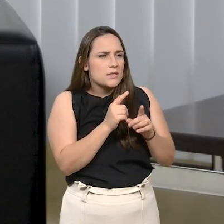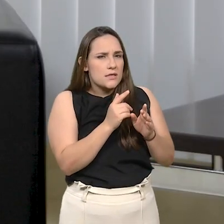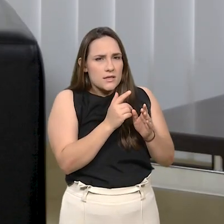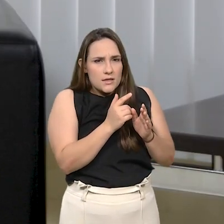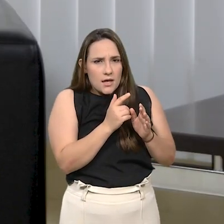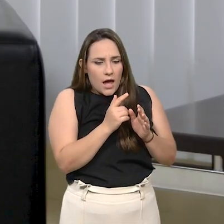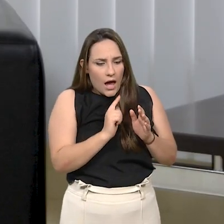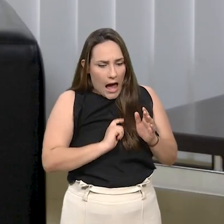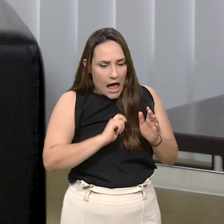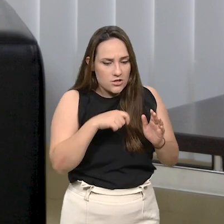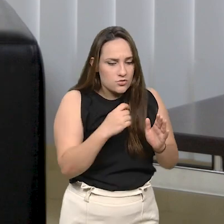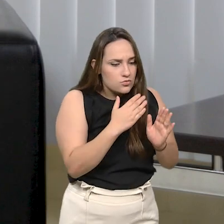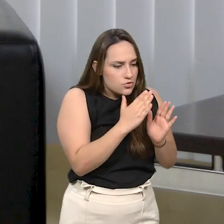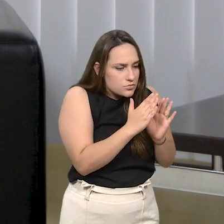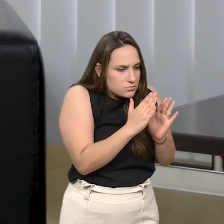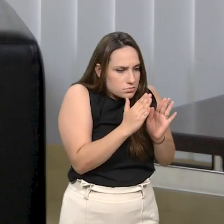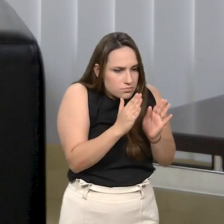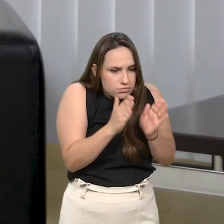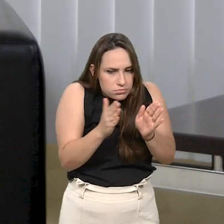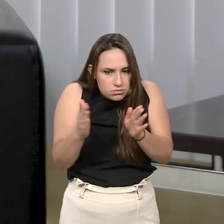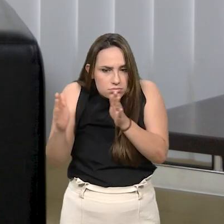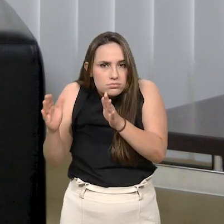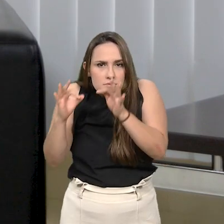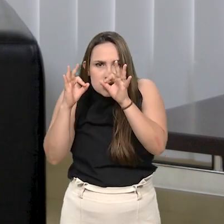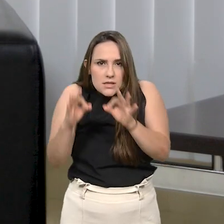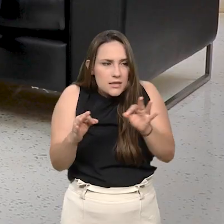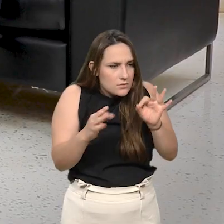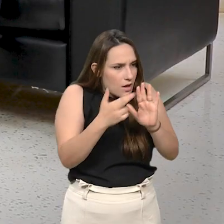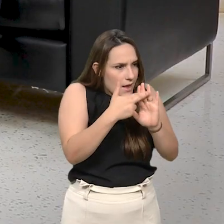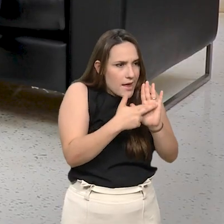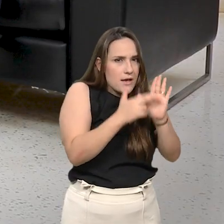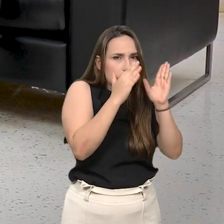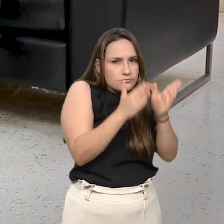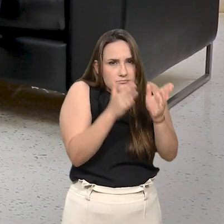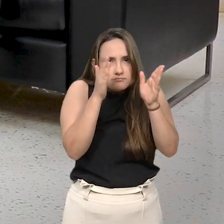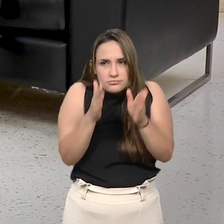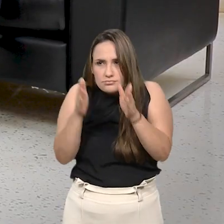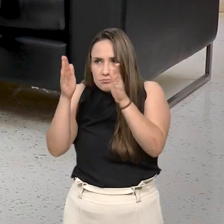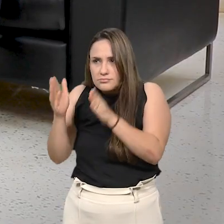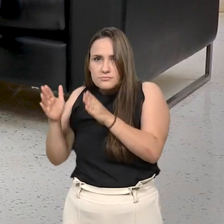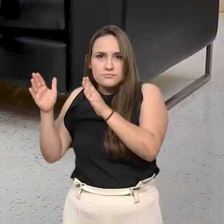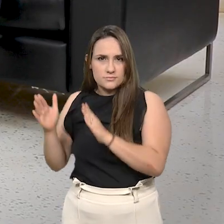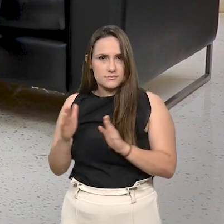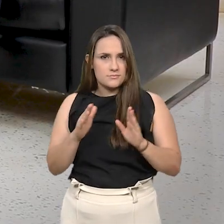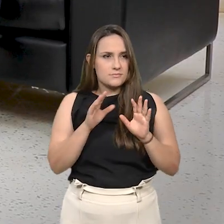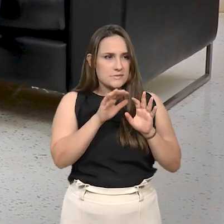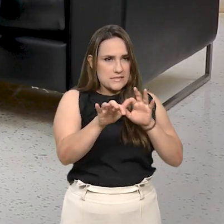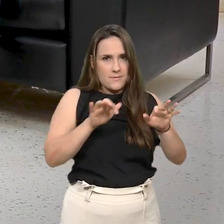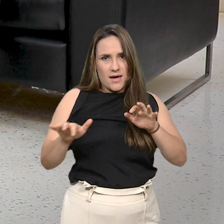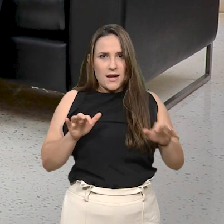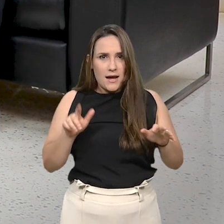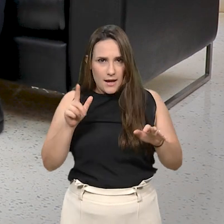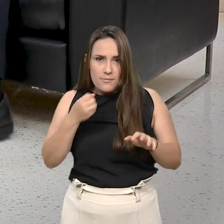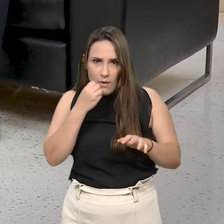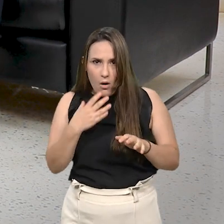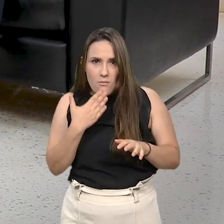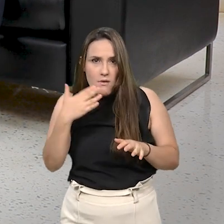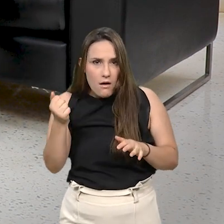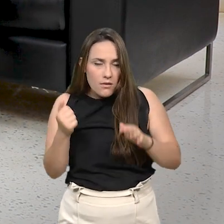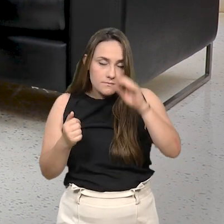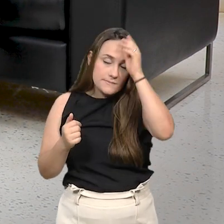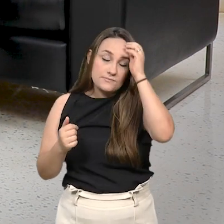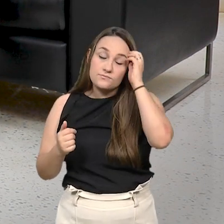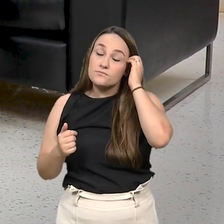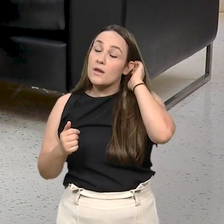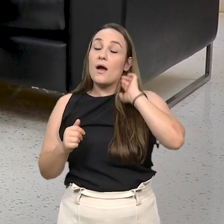né? O que acha de seguirmos aí, magistrado, essa explicação por departamento? Fica melhor? Tá. O que nós podemos